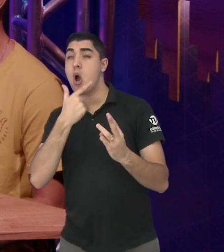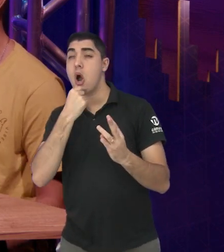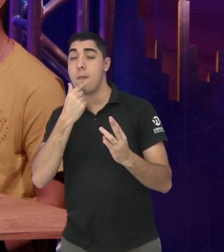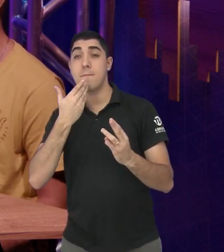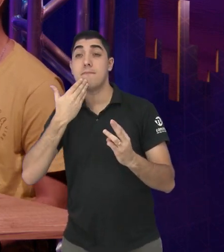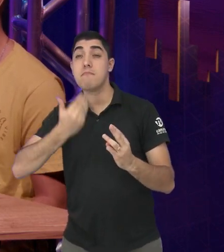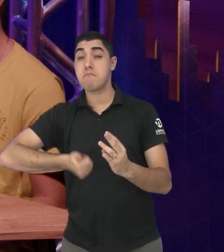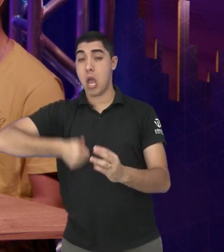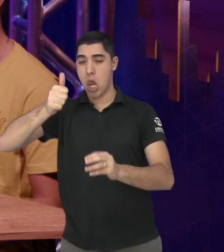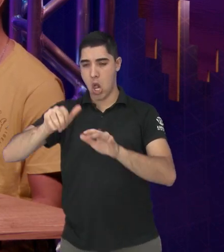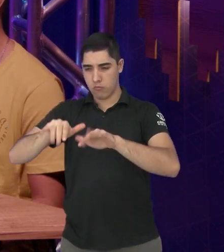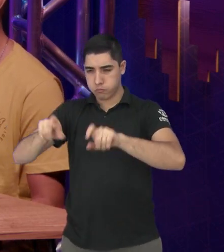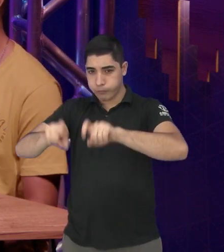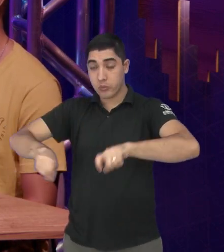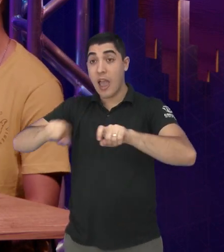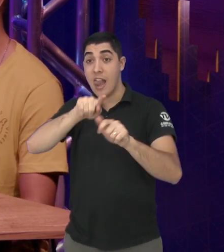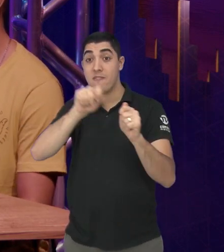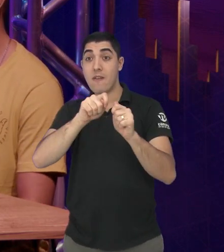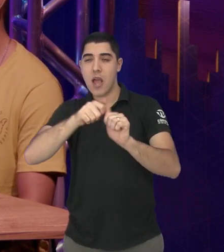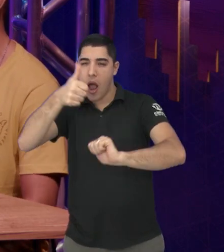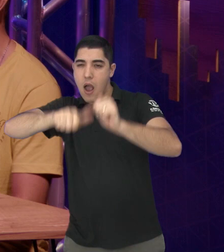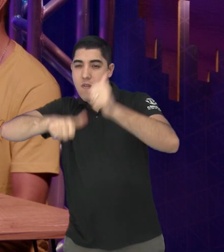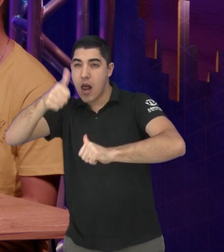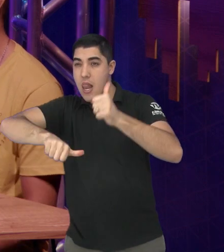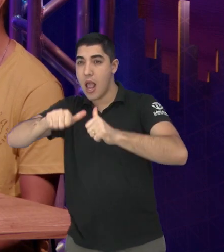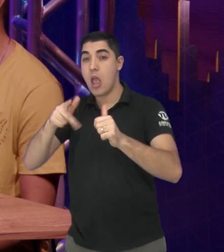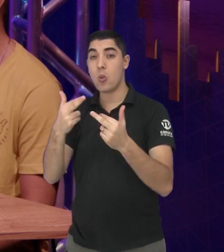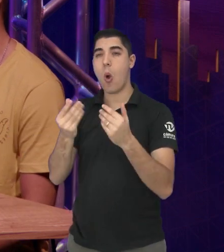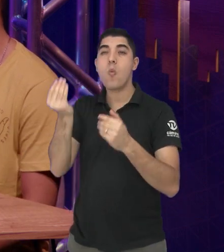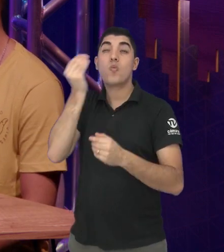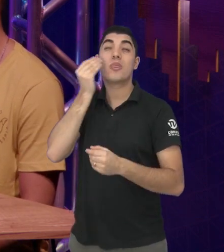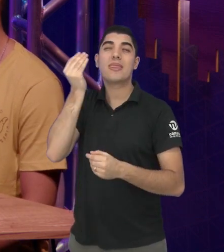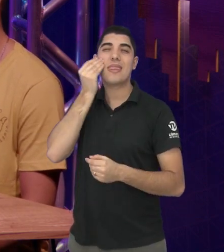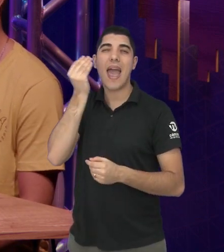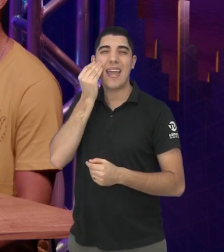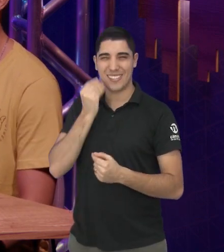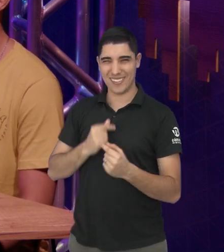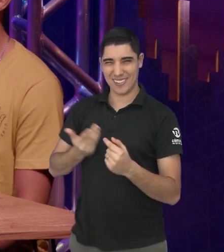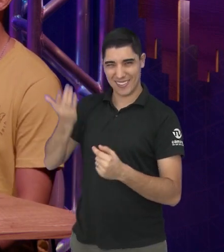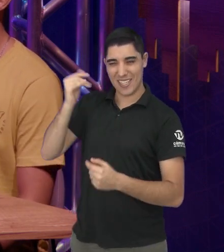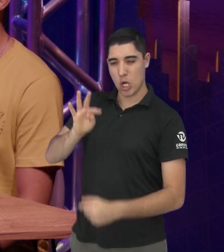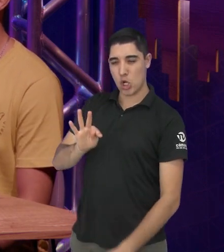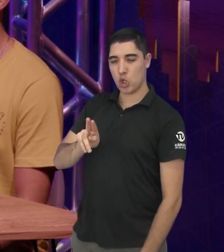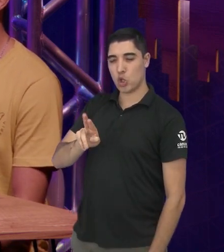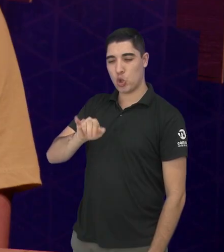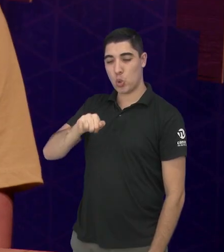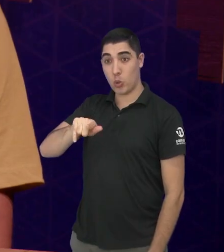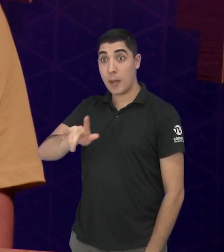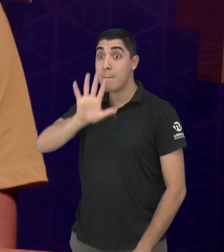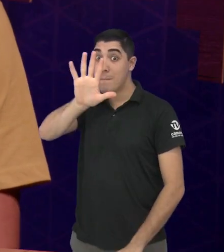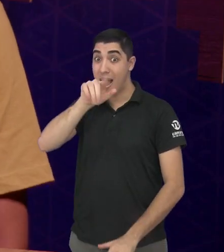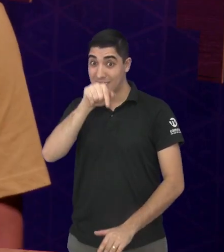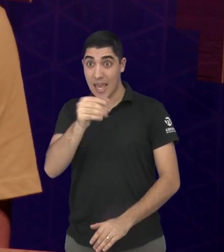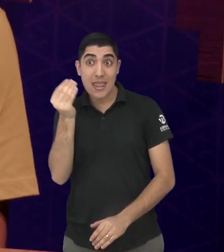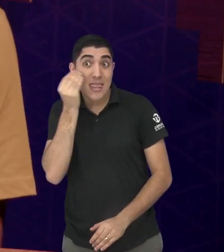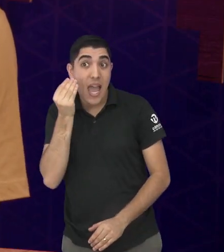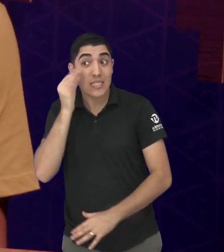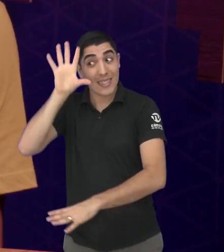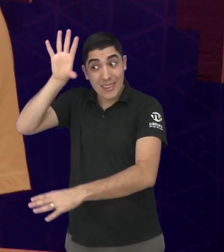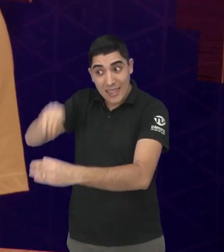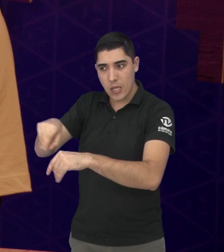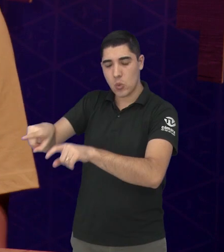dele para fazer um teste de Turing em uma máquina, né? E nisso,